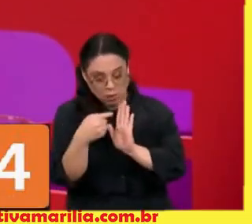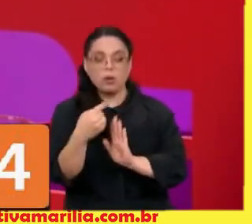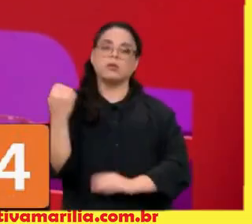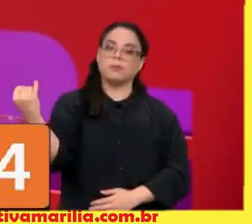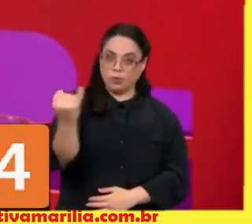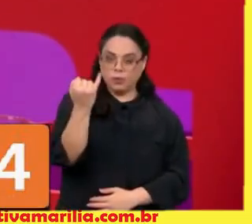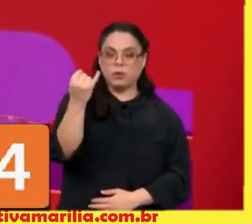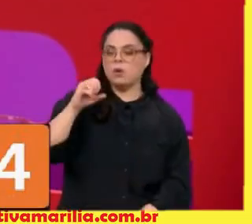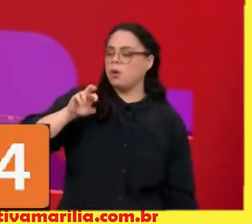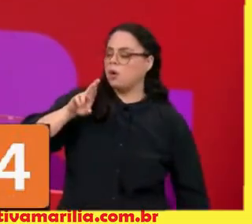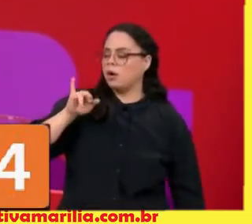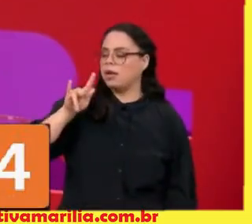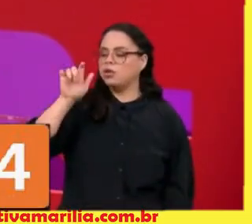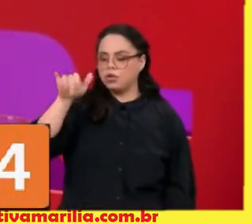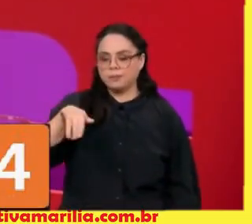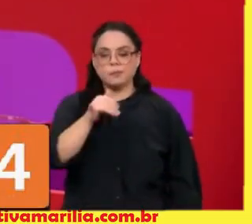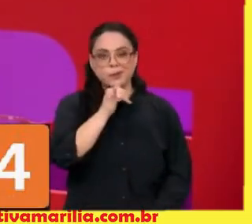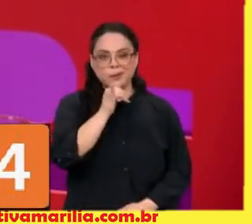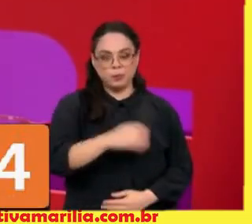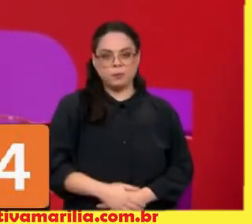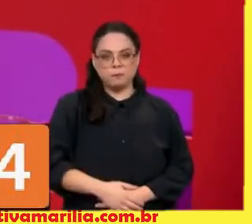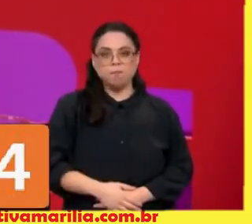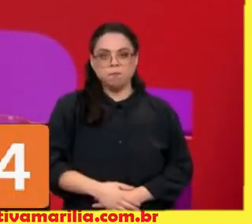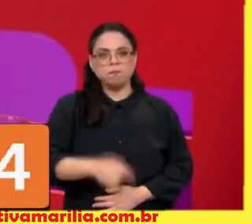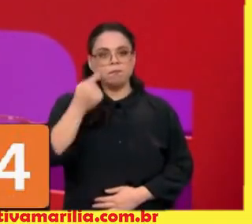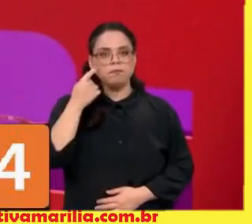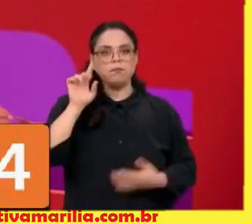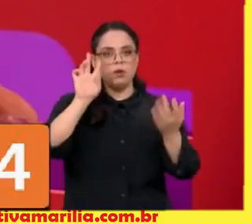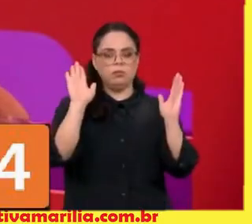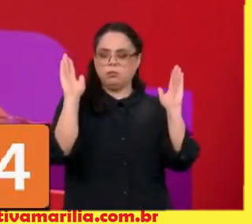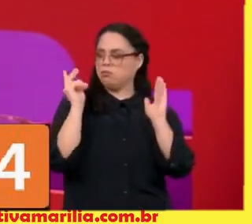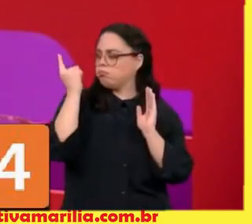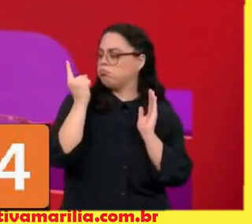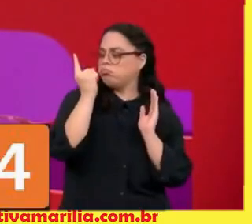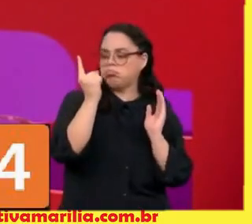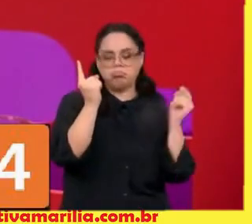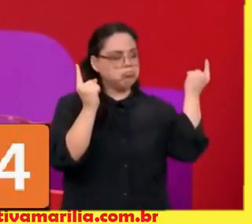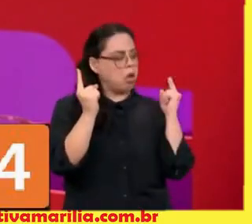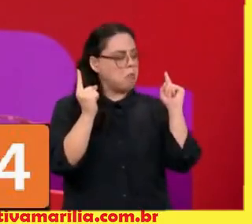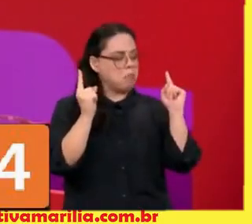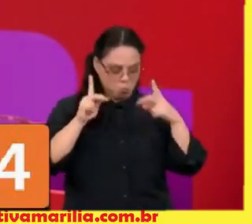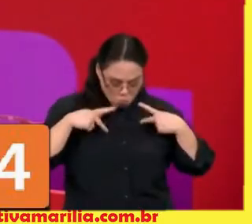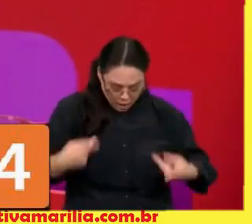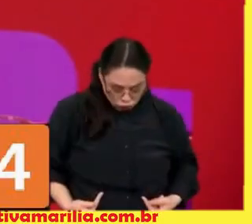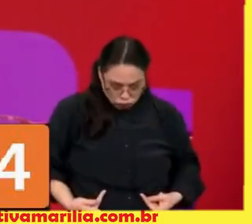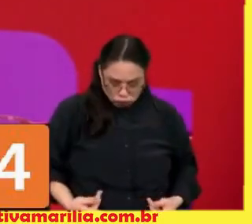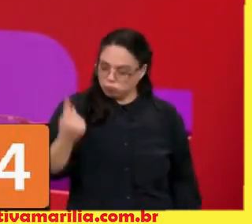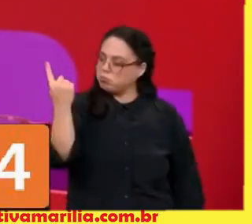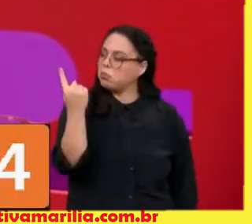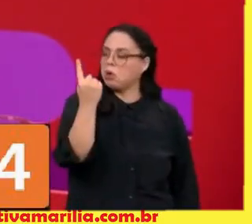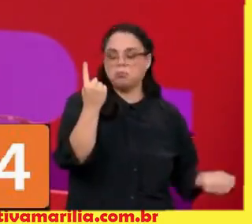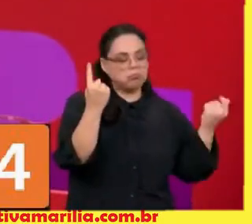Quer dizer, reconhecer o outro, ou grupos humanos, com aquilo que os